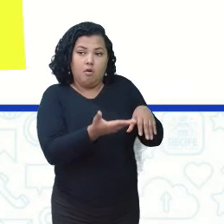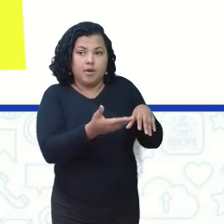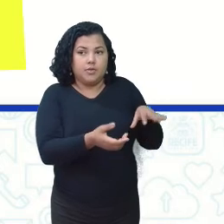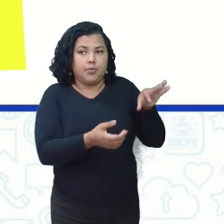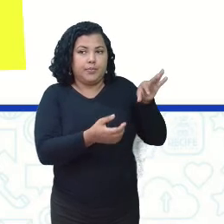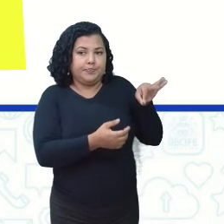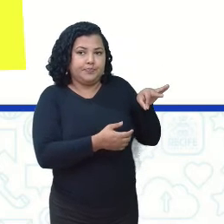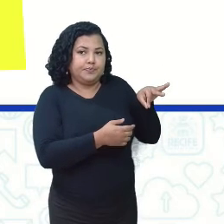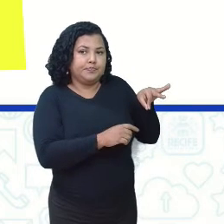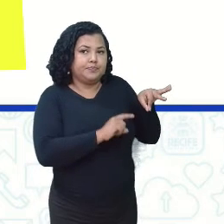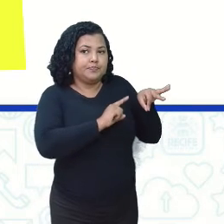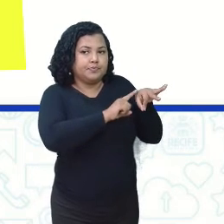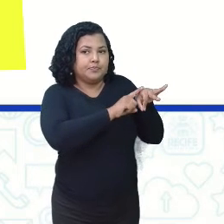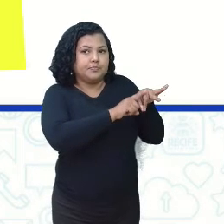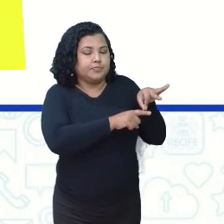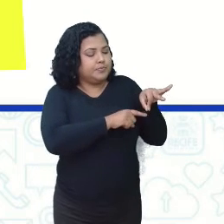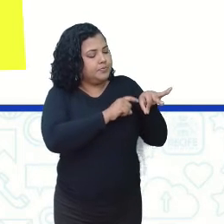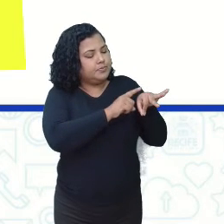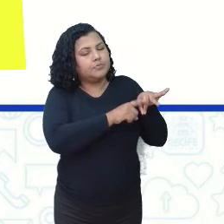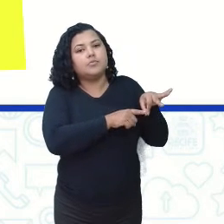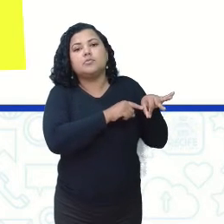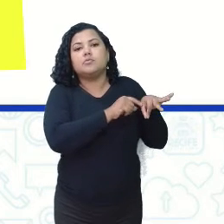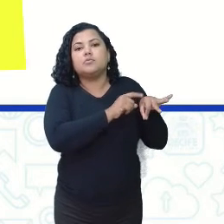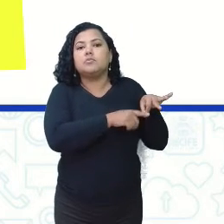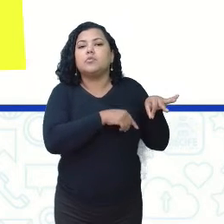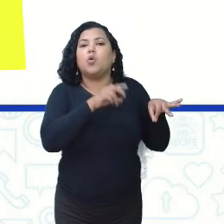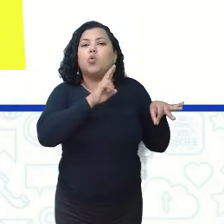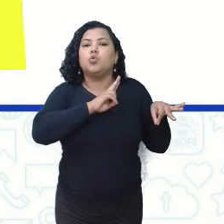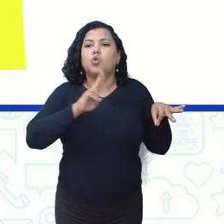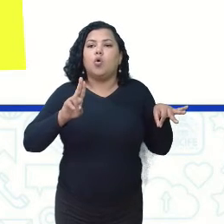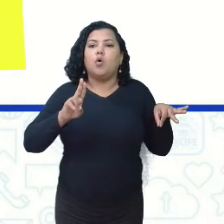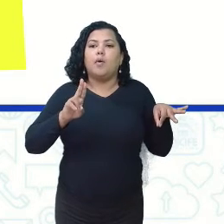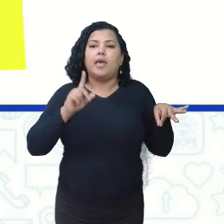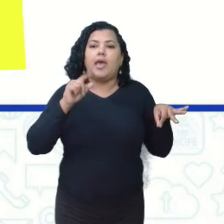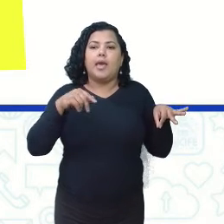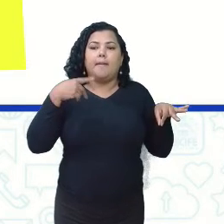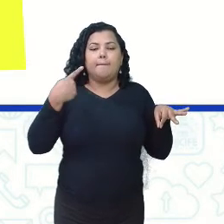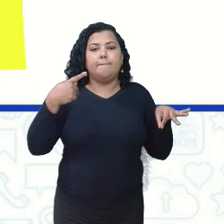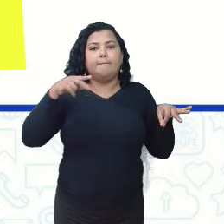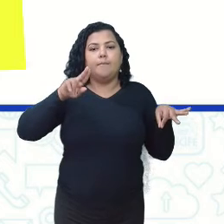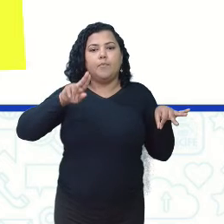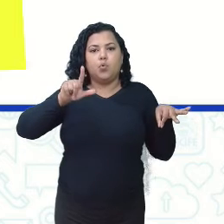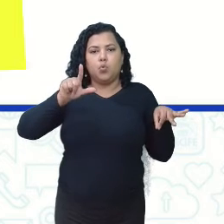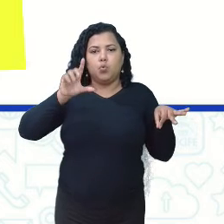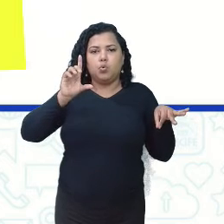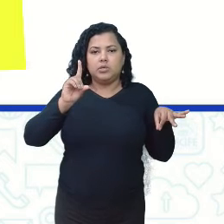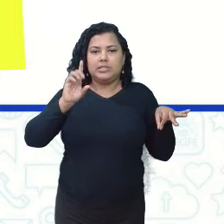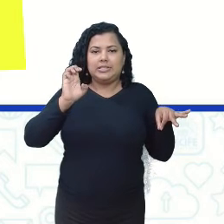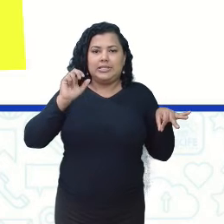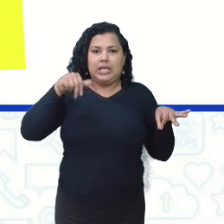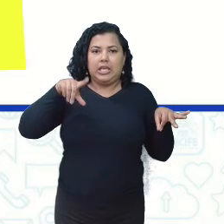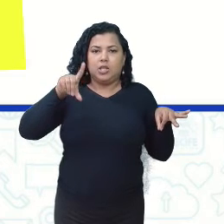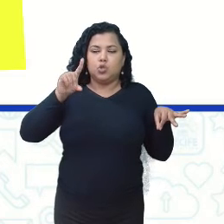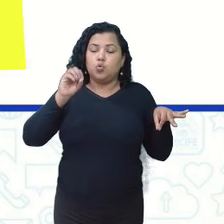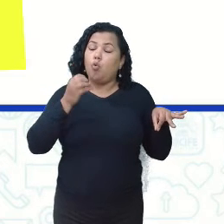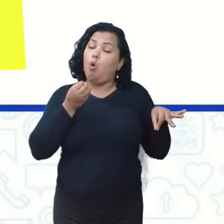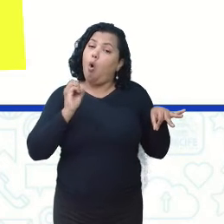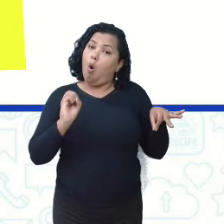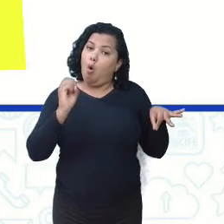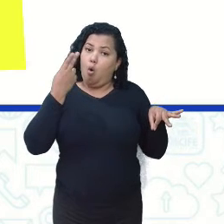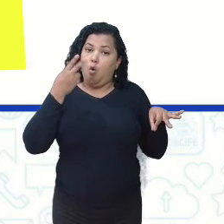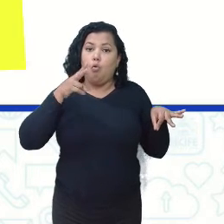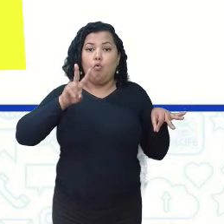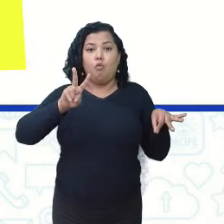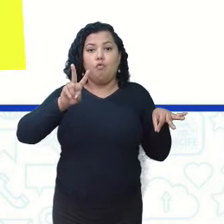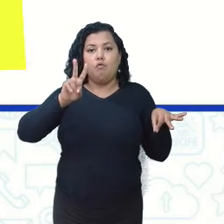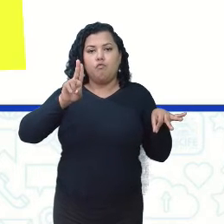genitais externos da mulher é também chamado de pudendo feminino e também conhecido como vulva. E